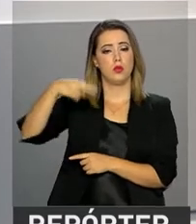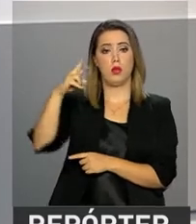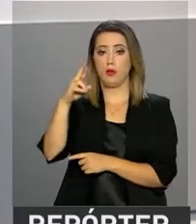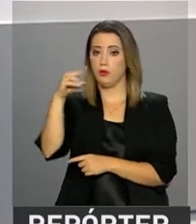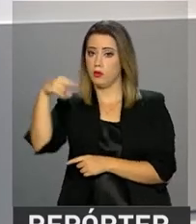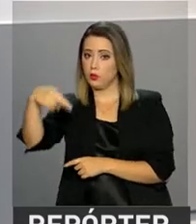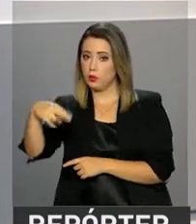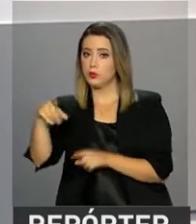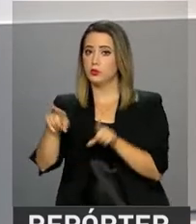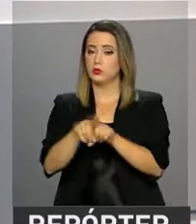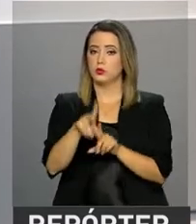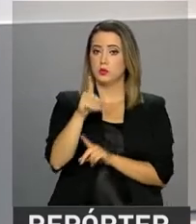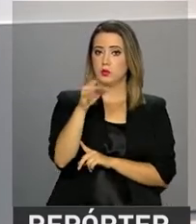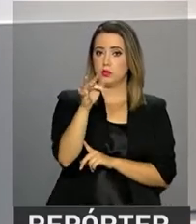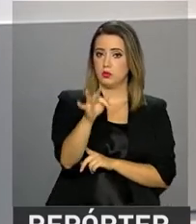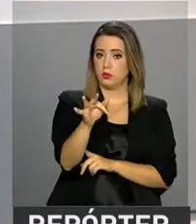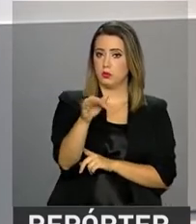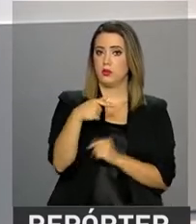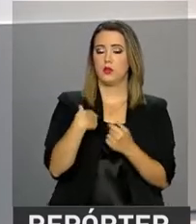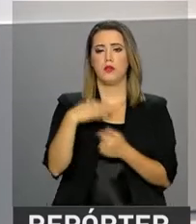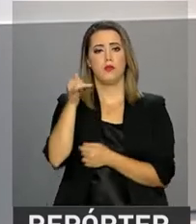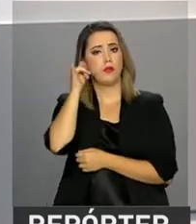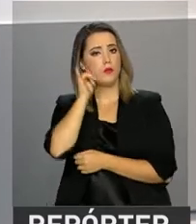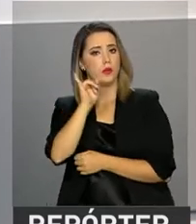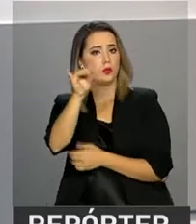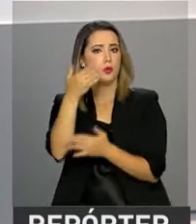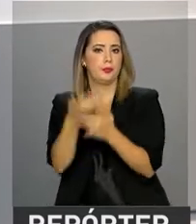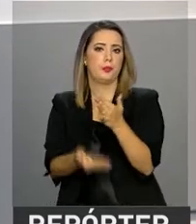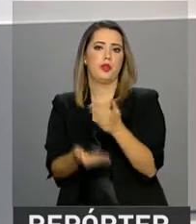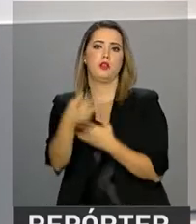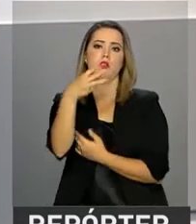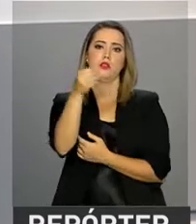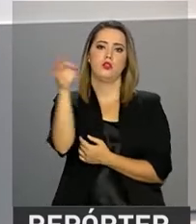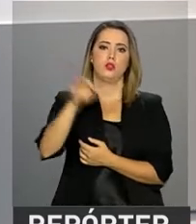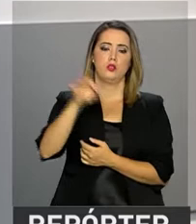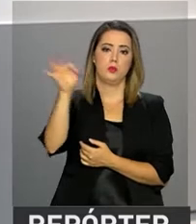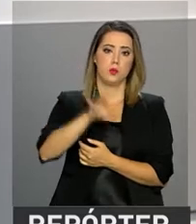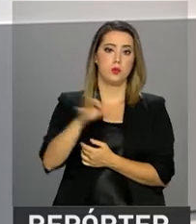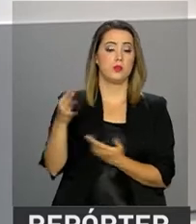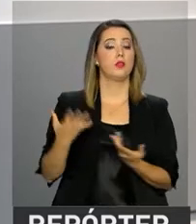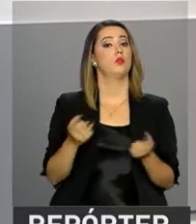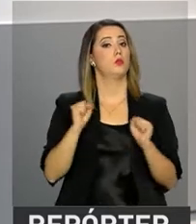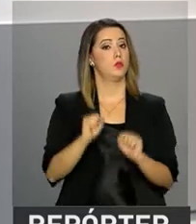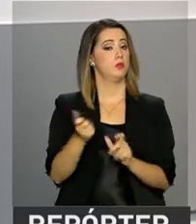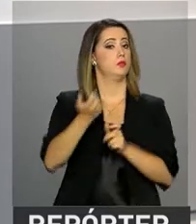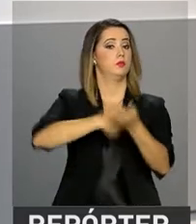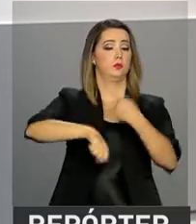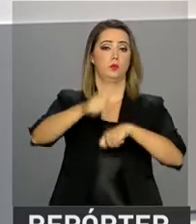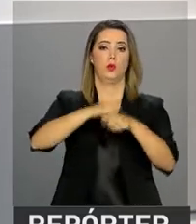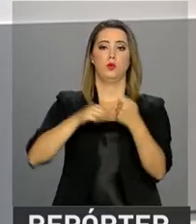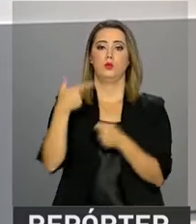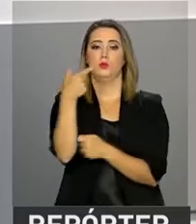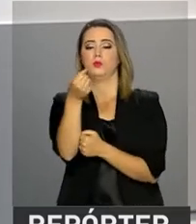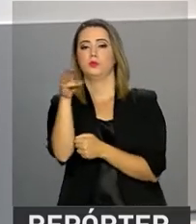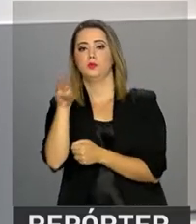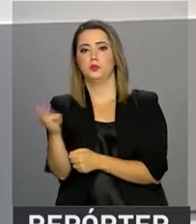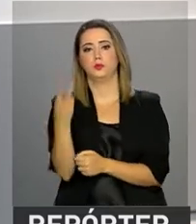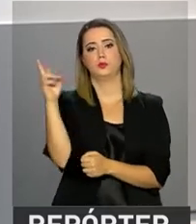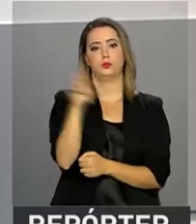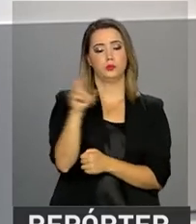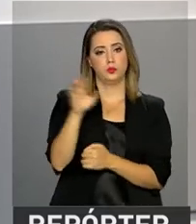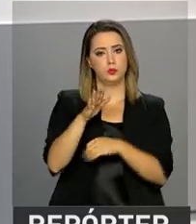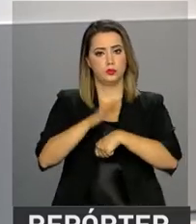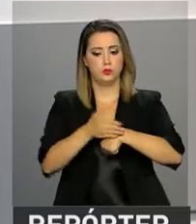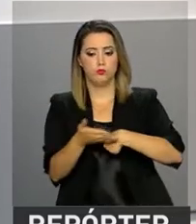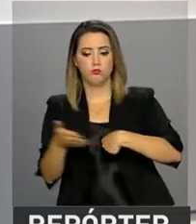federal evitou o desperdício de trinta por cento dos medicamentos e permite uma economia de 20 milhões de reais no